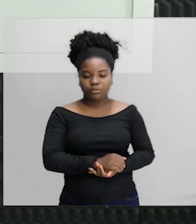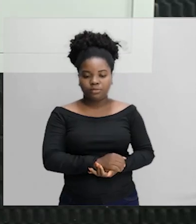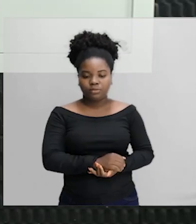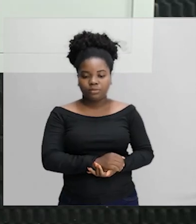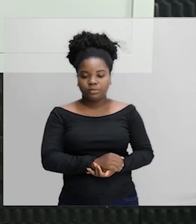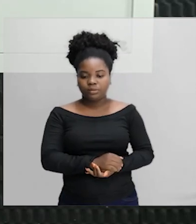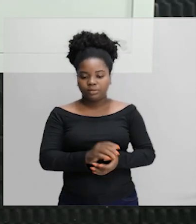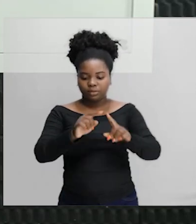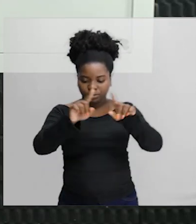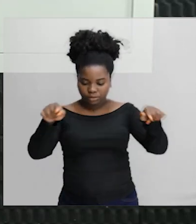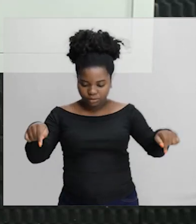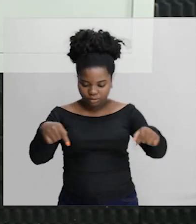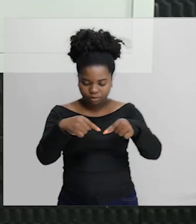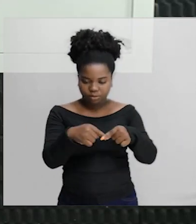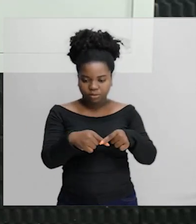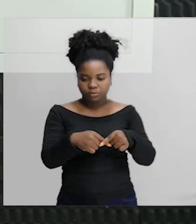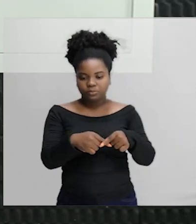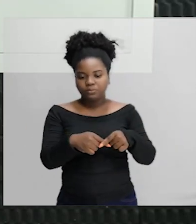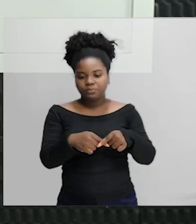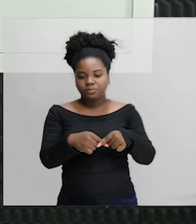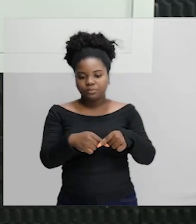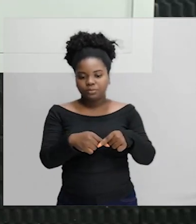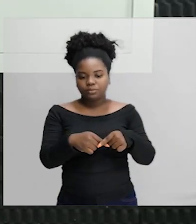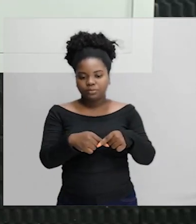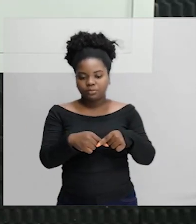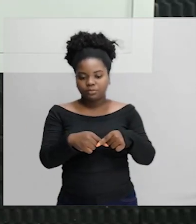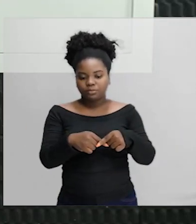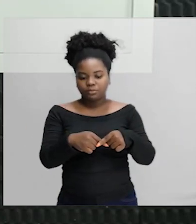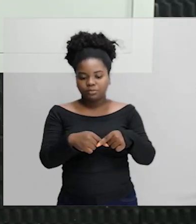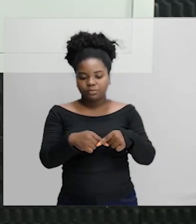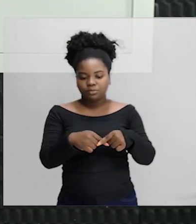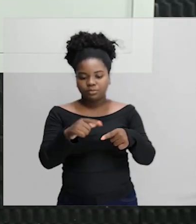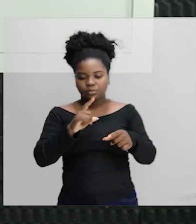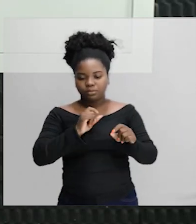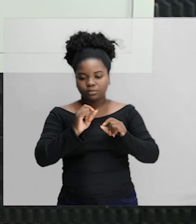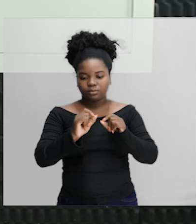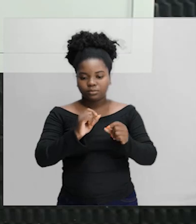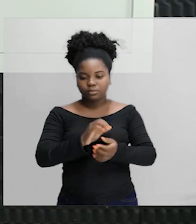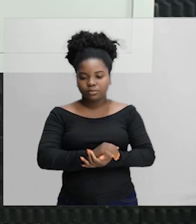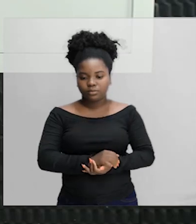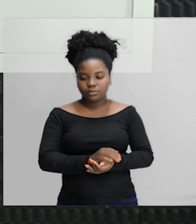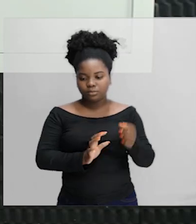essa barra aí, ela vai estar, né, ela vai estar aí